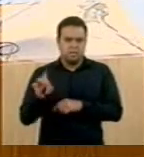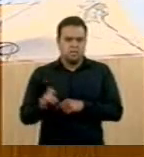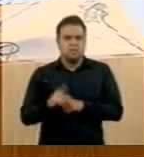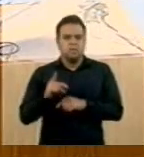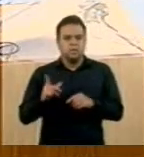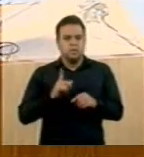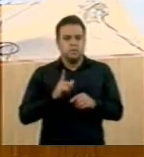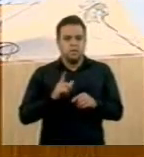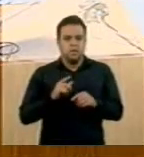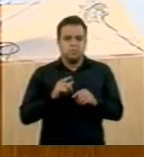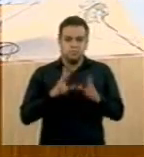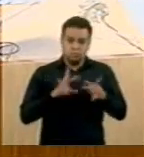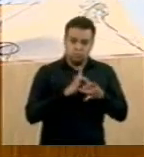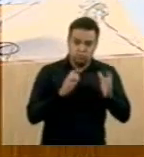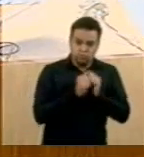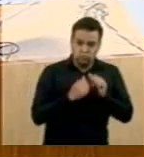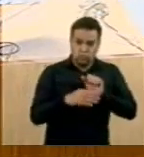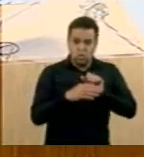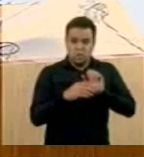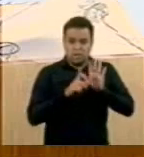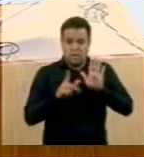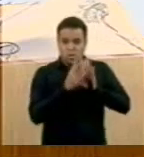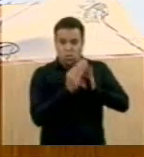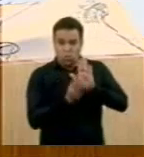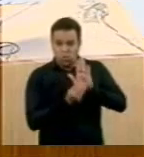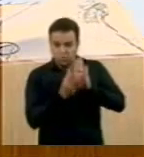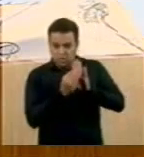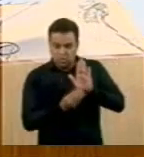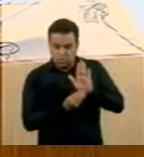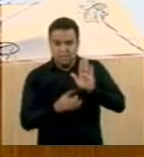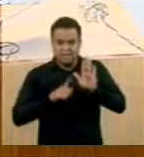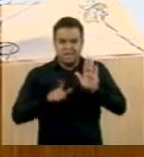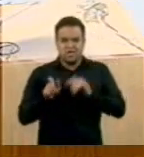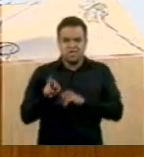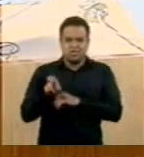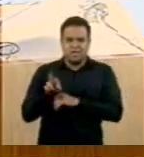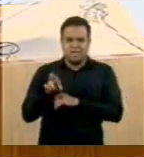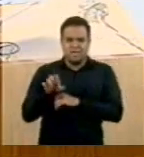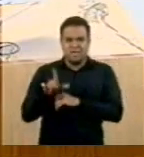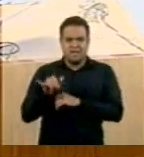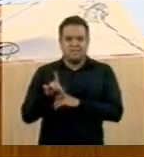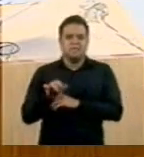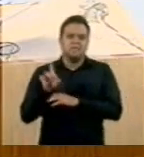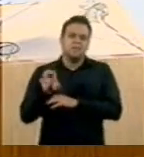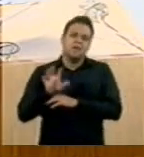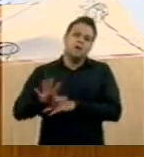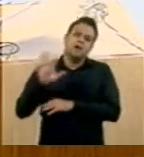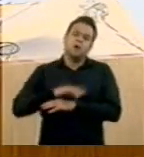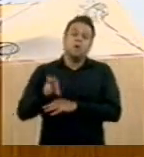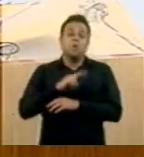esse conteúdo, como disse, de uma abstração tal, de generalidade e, por assim dizer, de